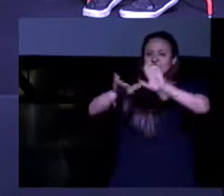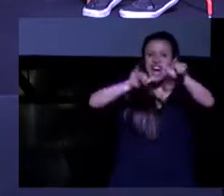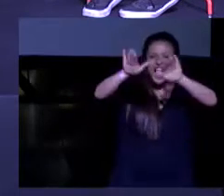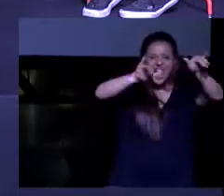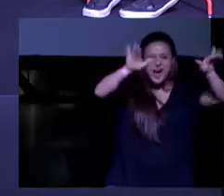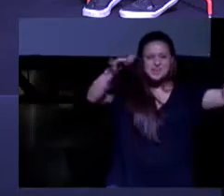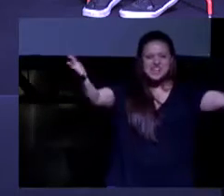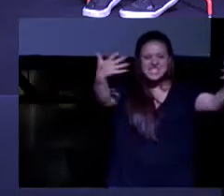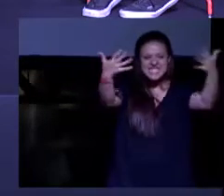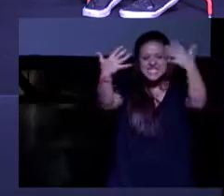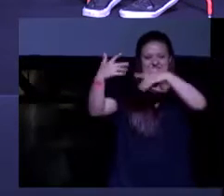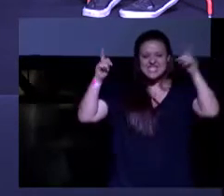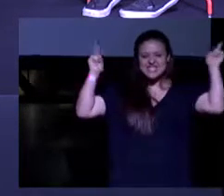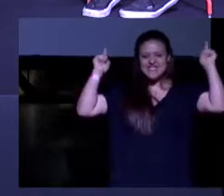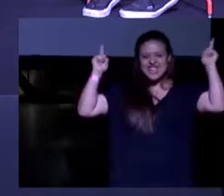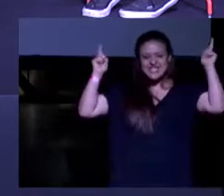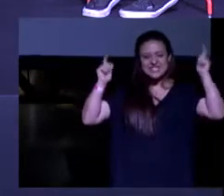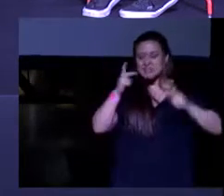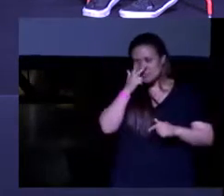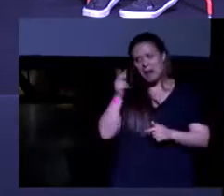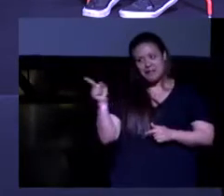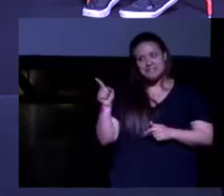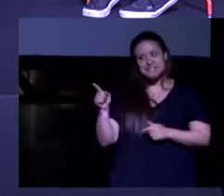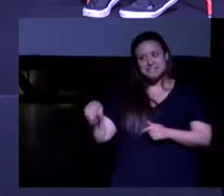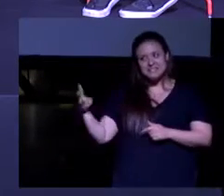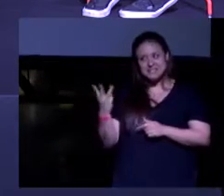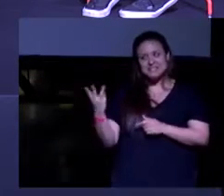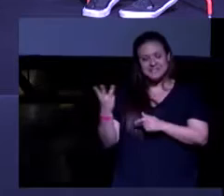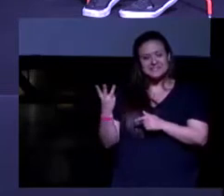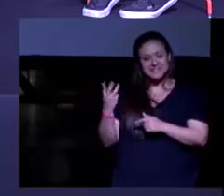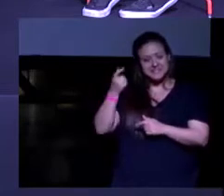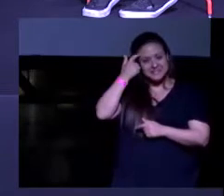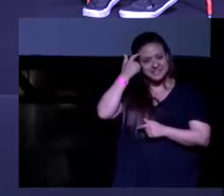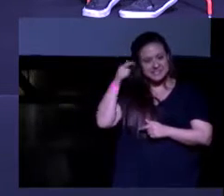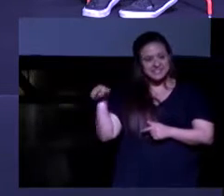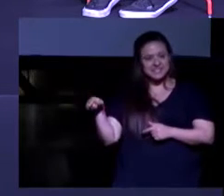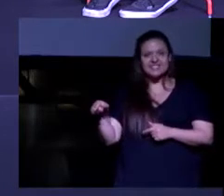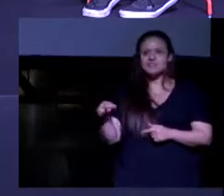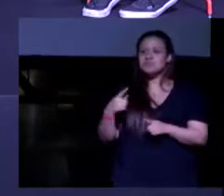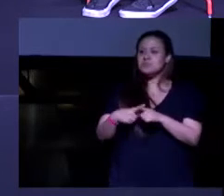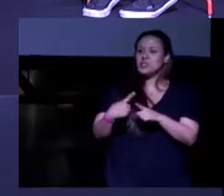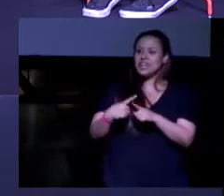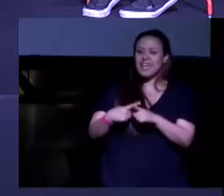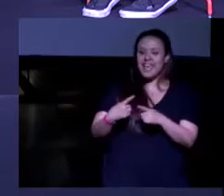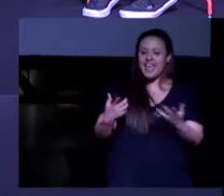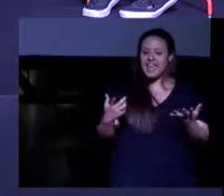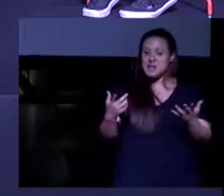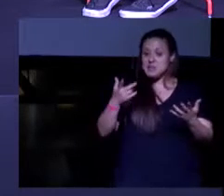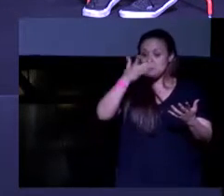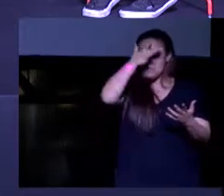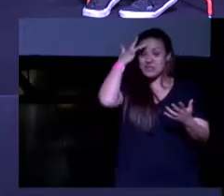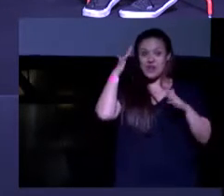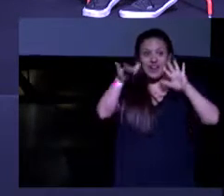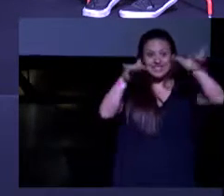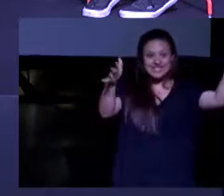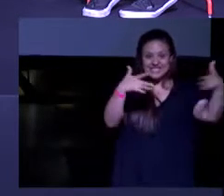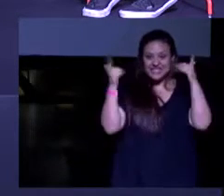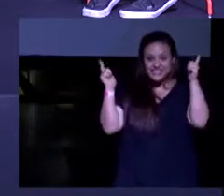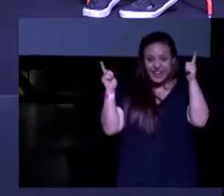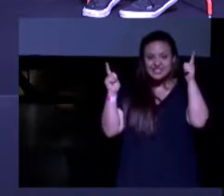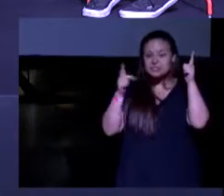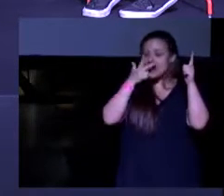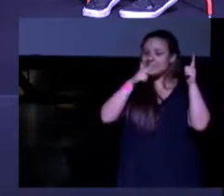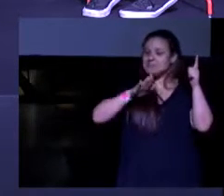Então, sinto que é bem isso, assim, as pessoas que depois se engajam, sentem não só parte do processo, mas também se divertem